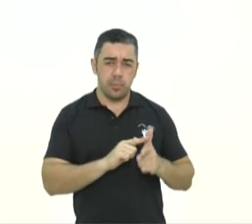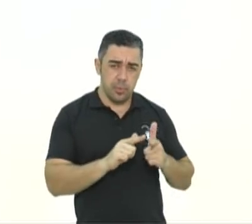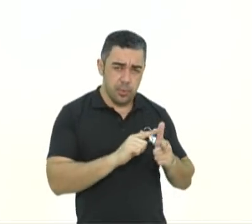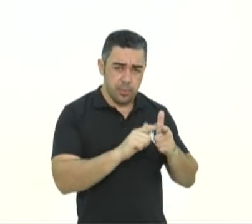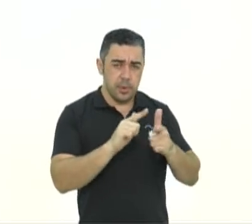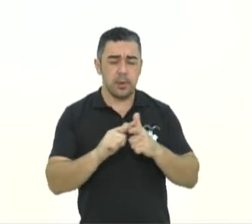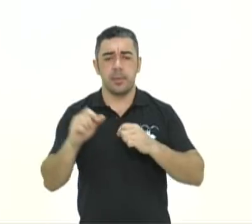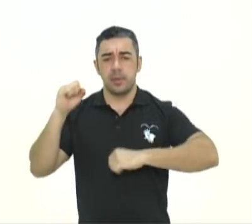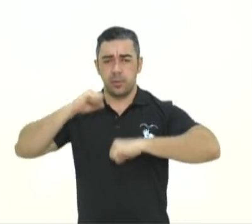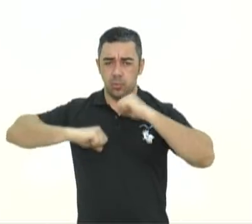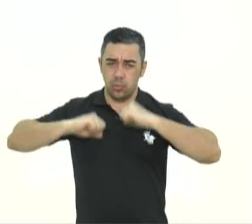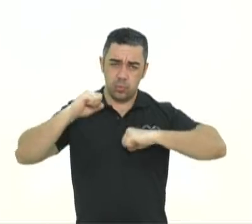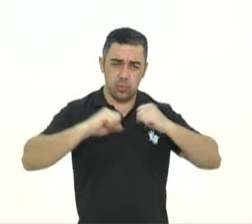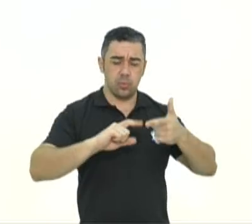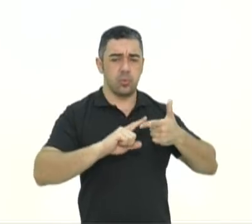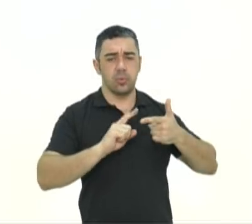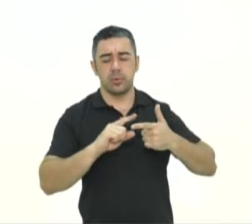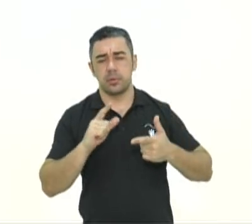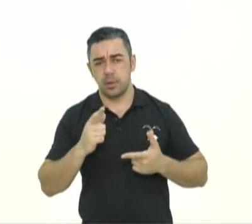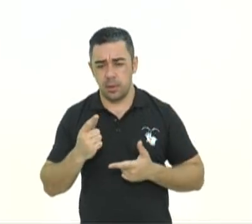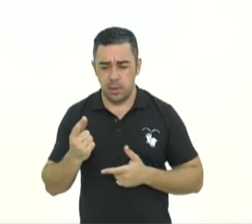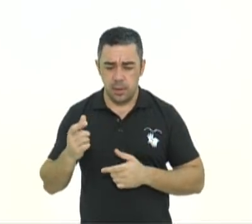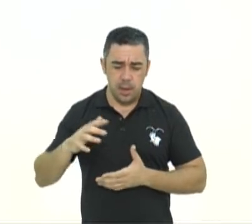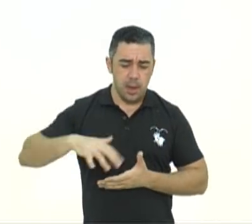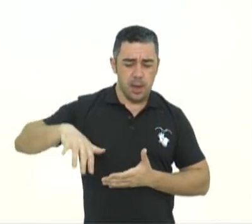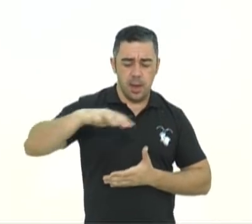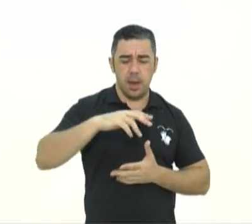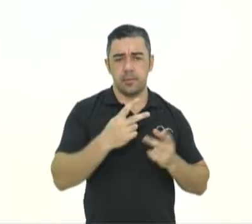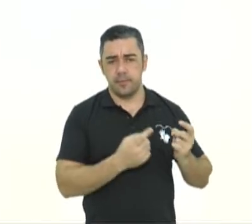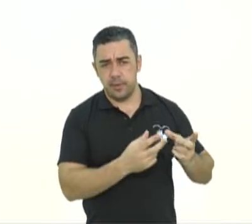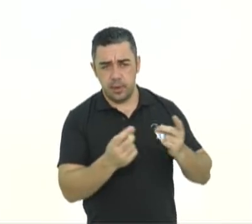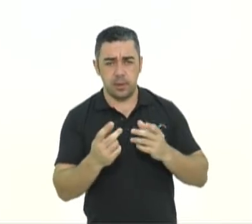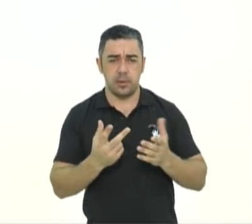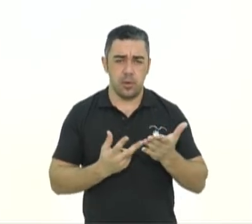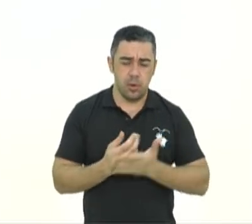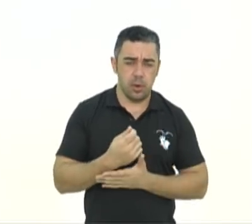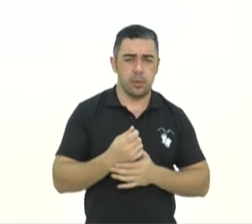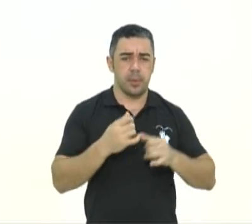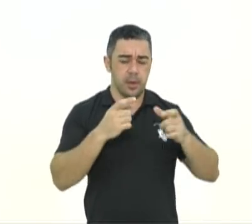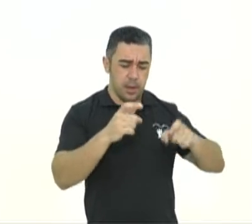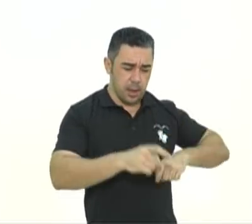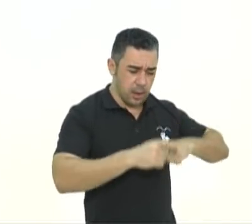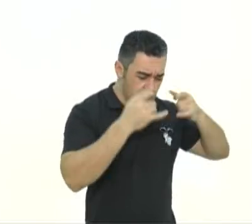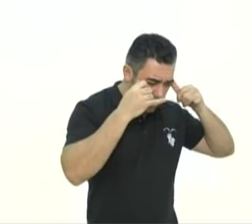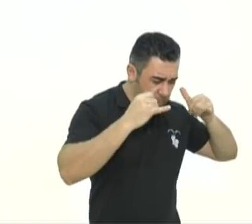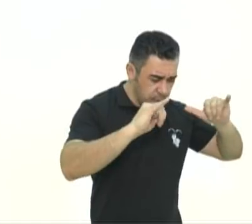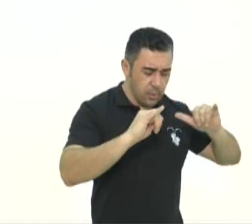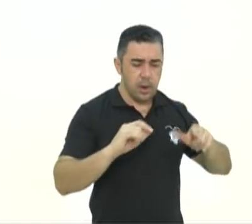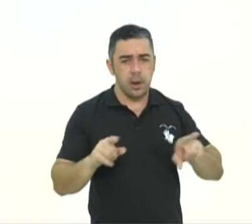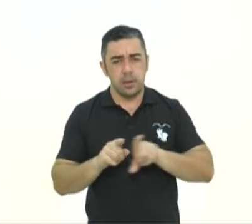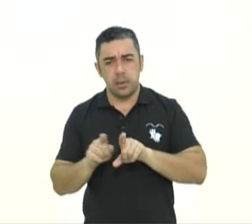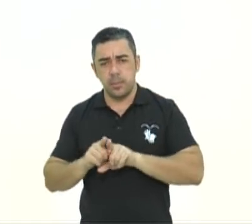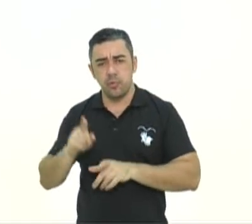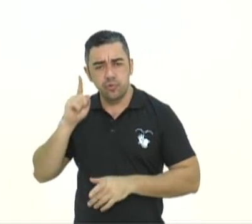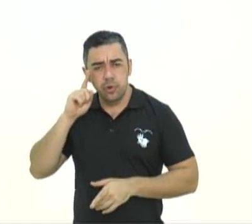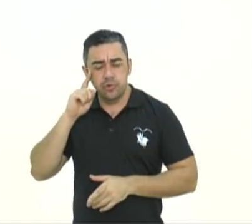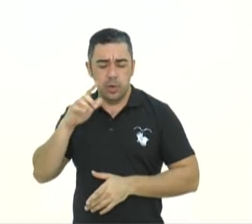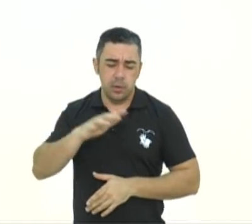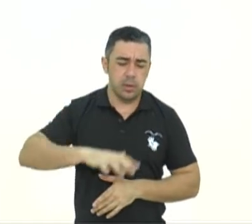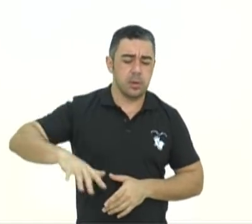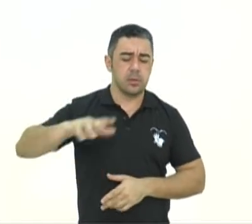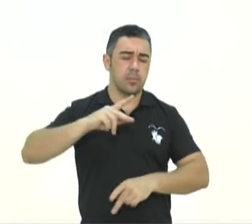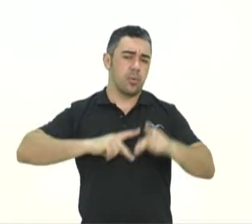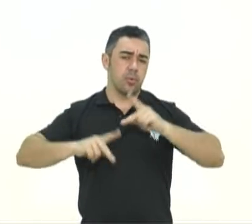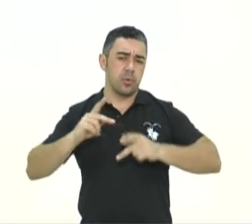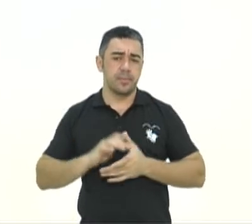produção industrial, no comércio, na produção agropecuária e no dia a dia da população. Então observe